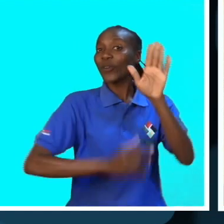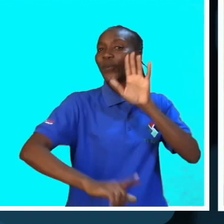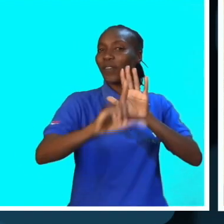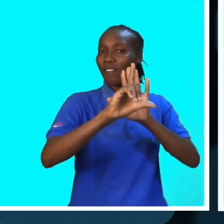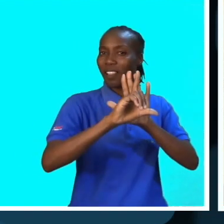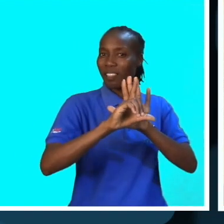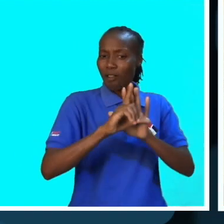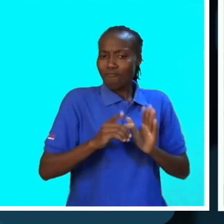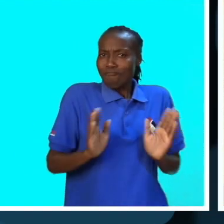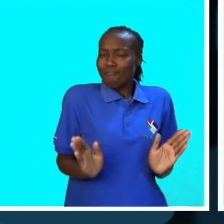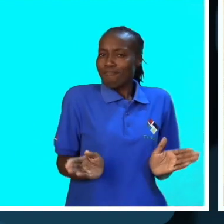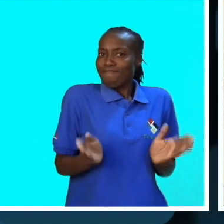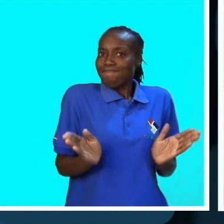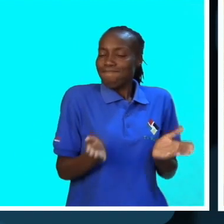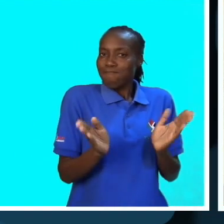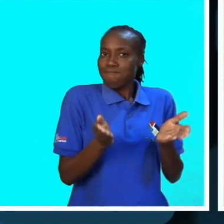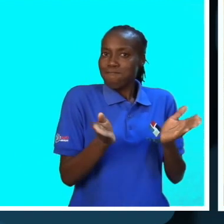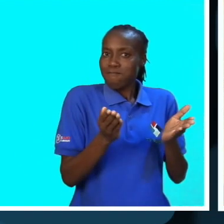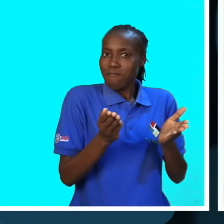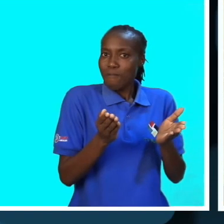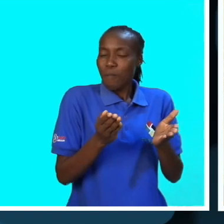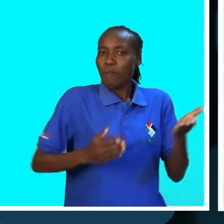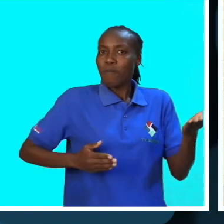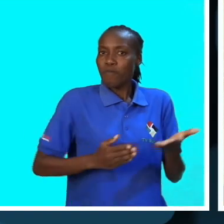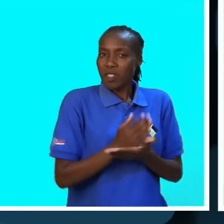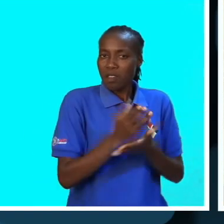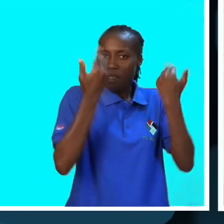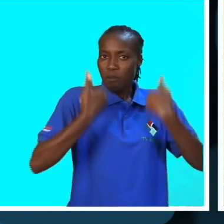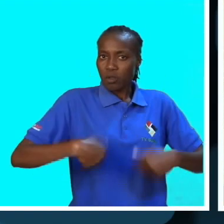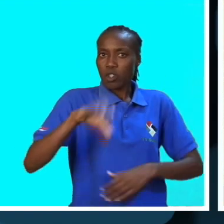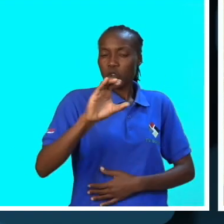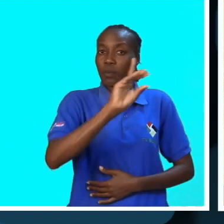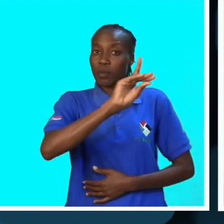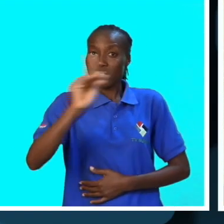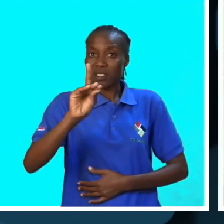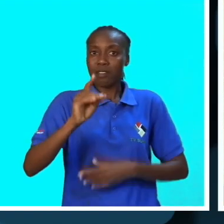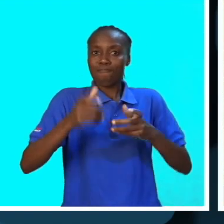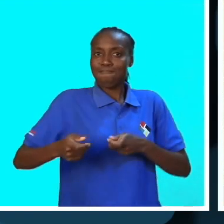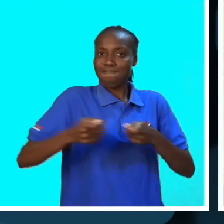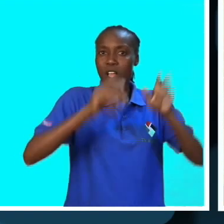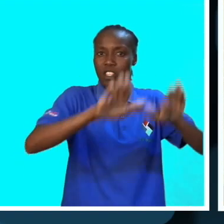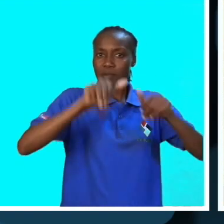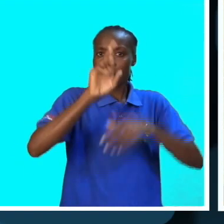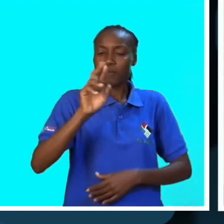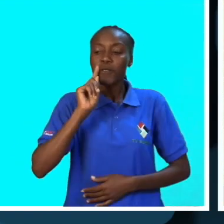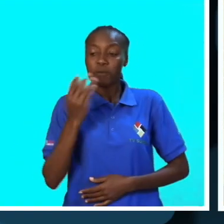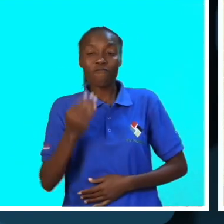de promoção e proteção dos direitos das pessoas com deficiência, que vai ser submetida na Assembleia da República.